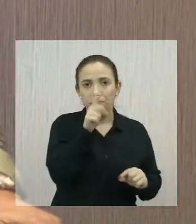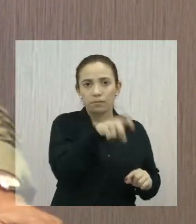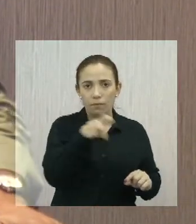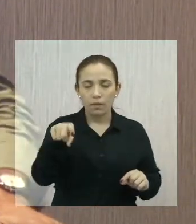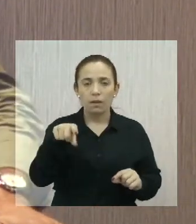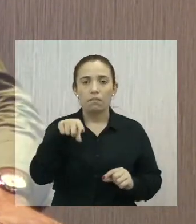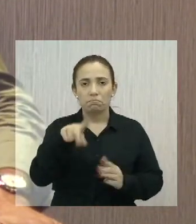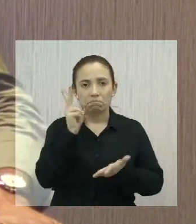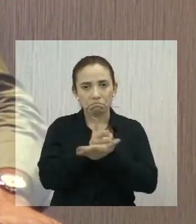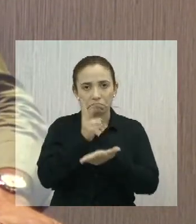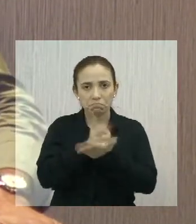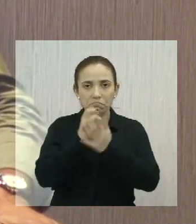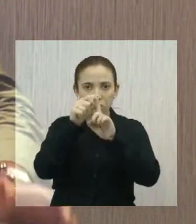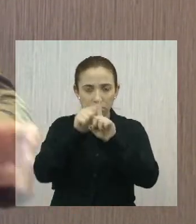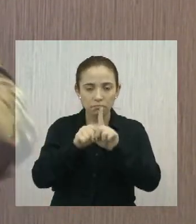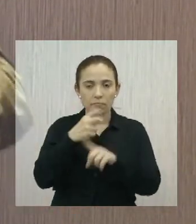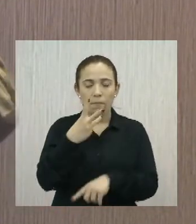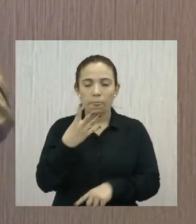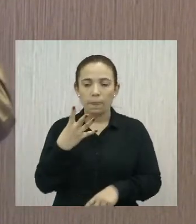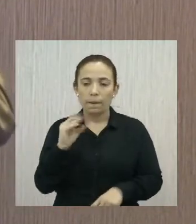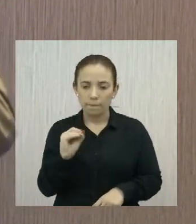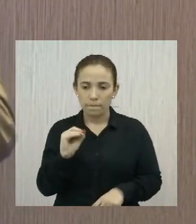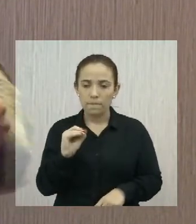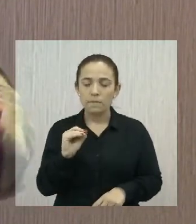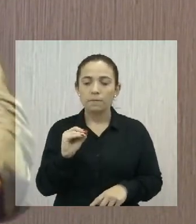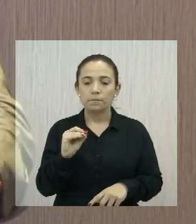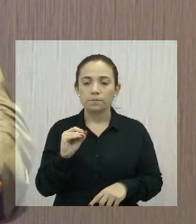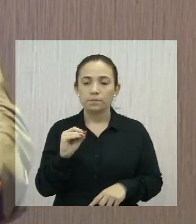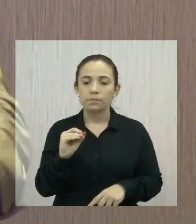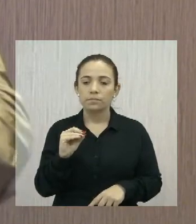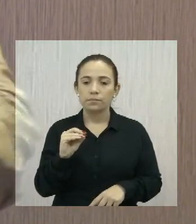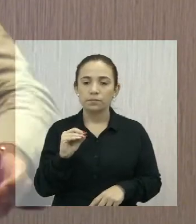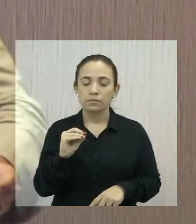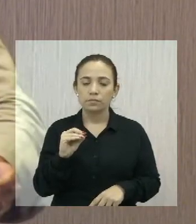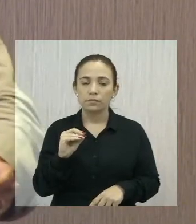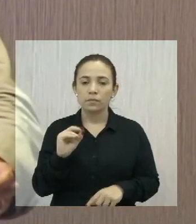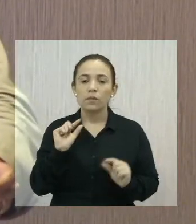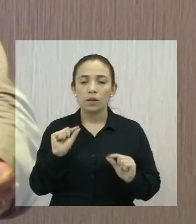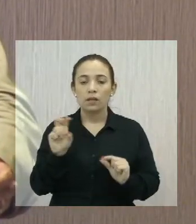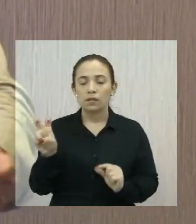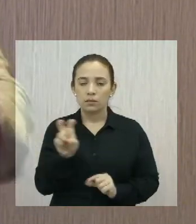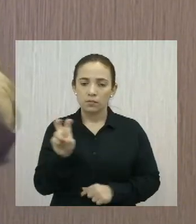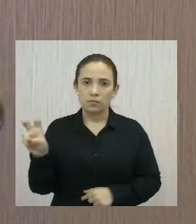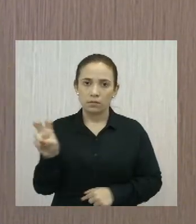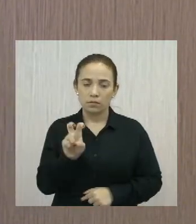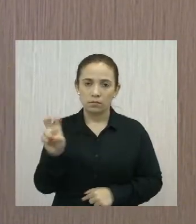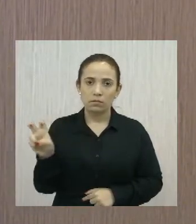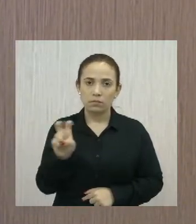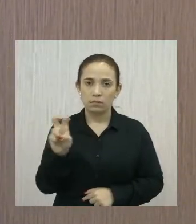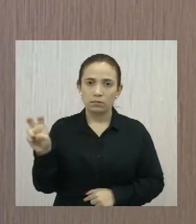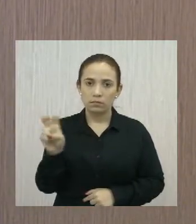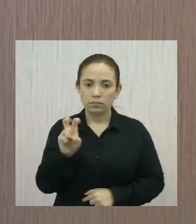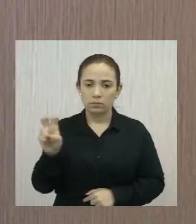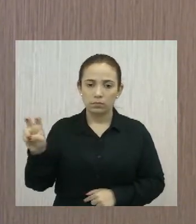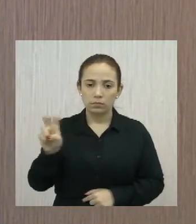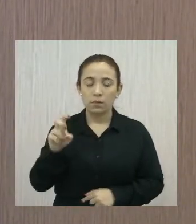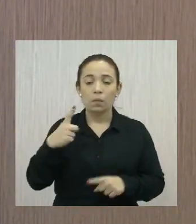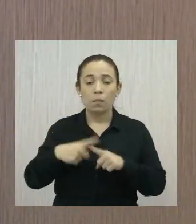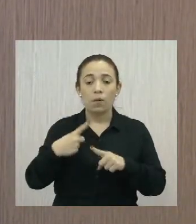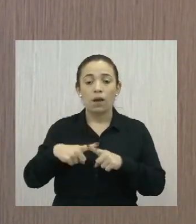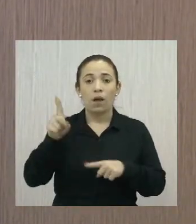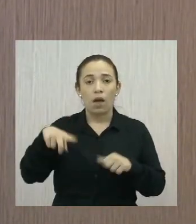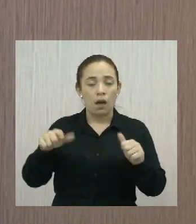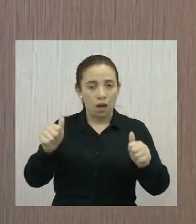pagar uma infração de 340, paga por mês de imposto 55. Isso já é a previdência